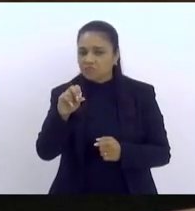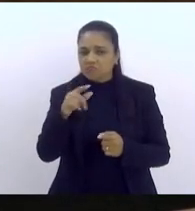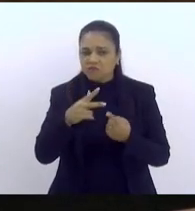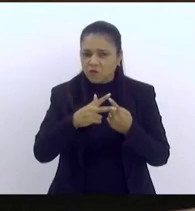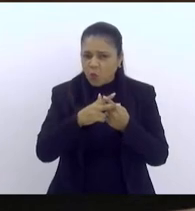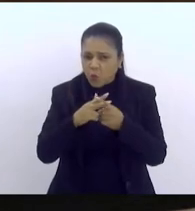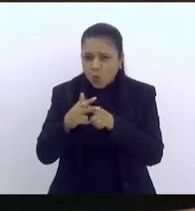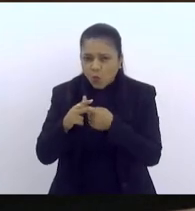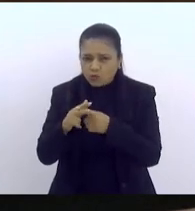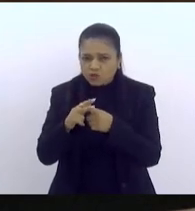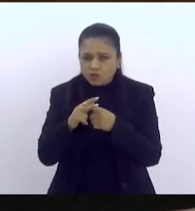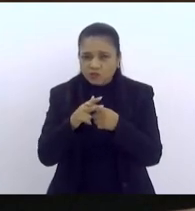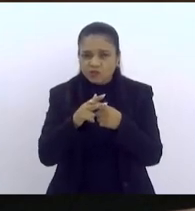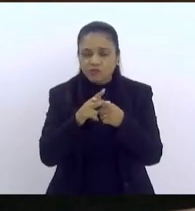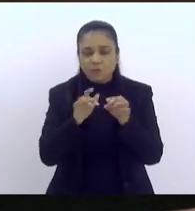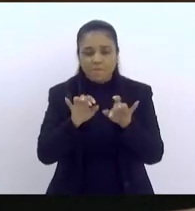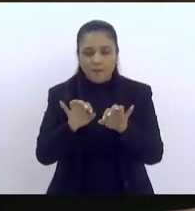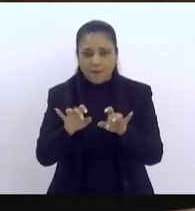redação corrigir.